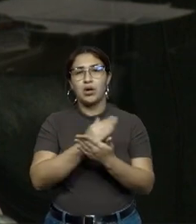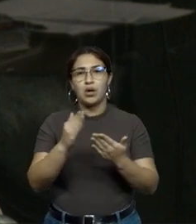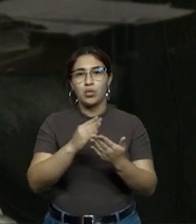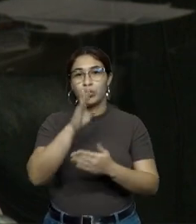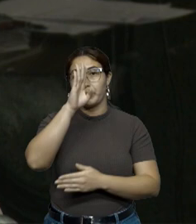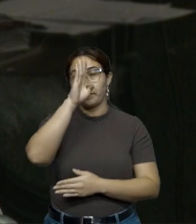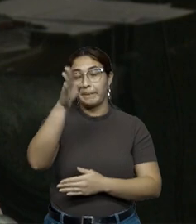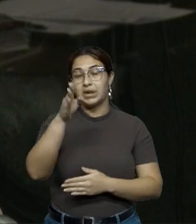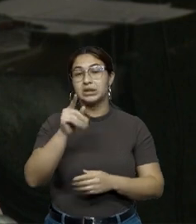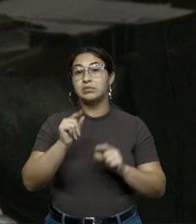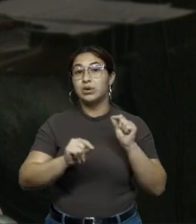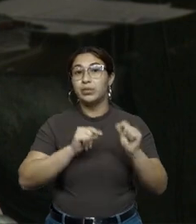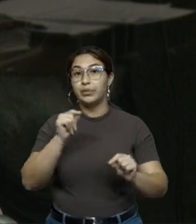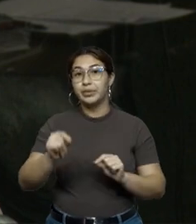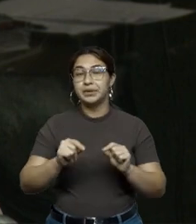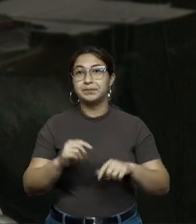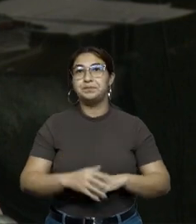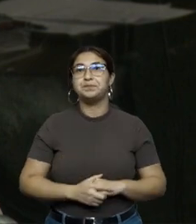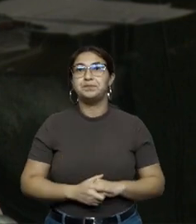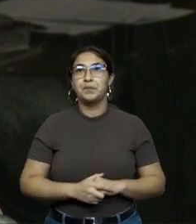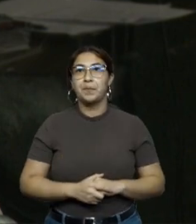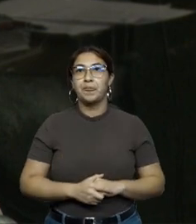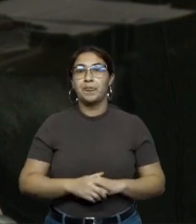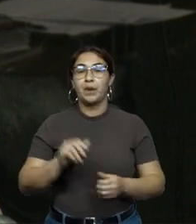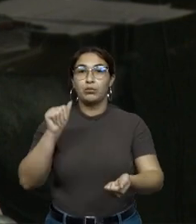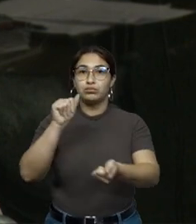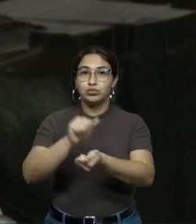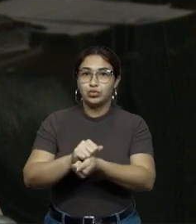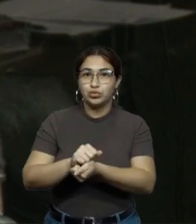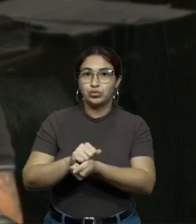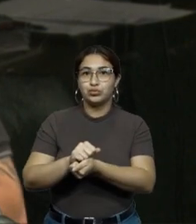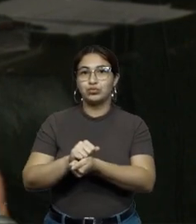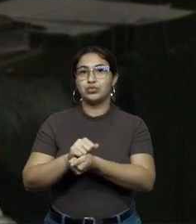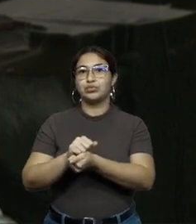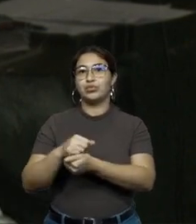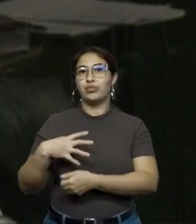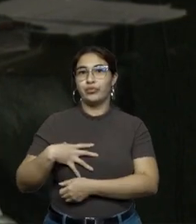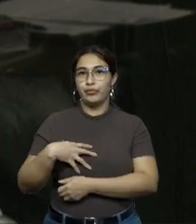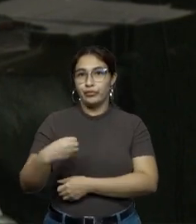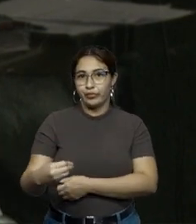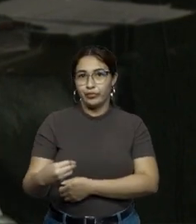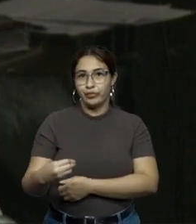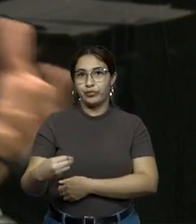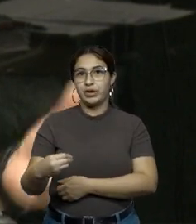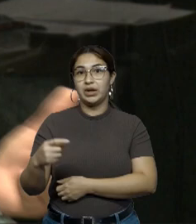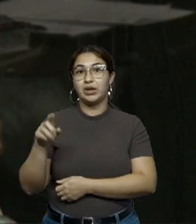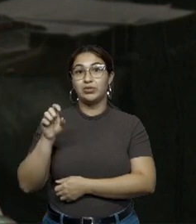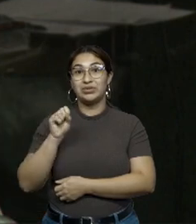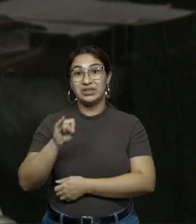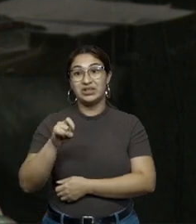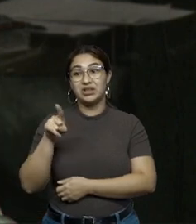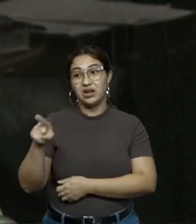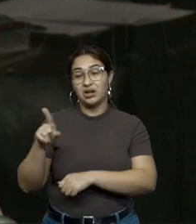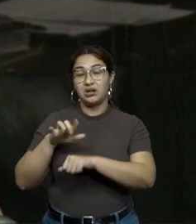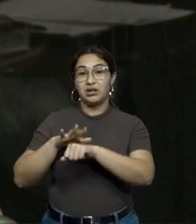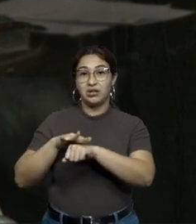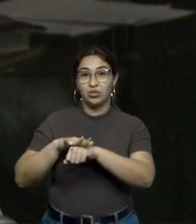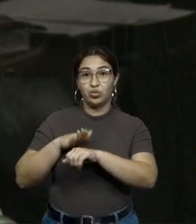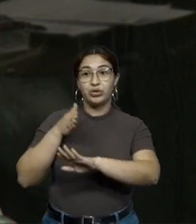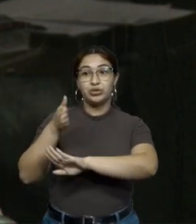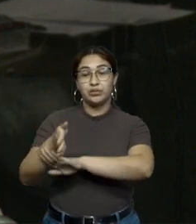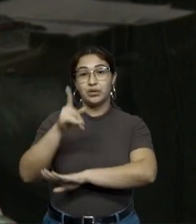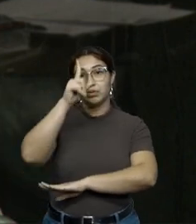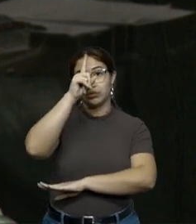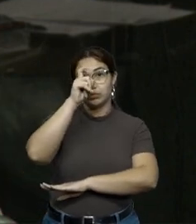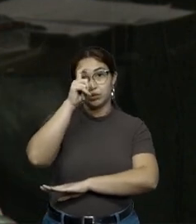que a gente já liberou a questão do acompanhamento médico da professora Sister de professor act no seu filho no seu dependente né onde a